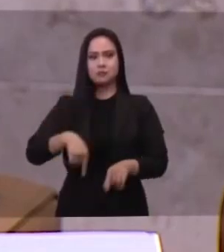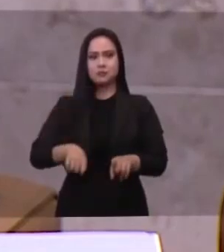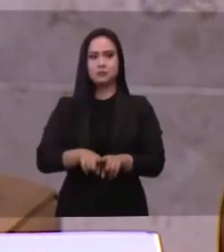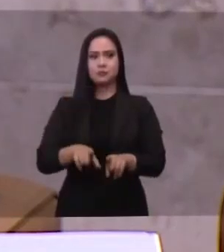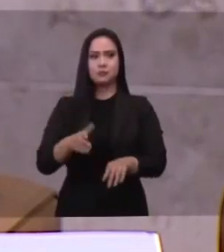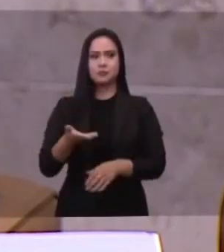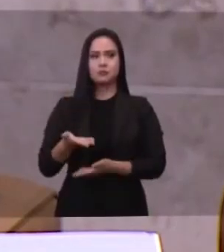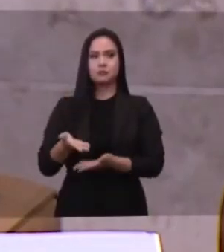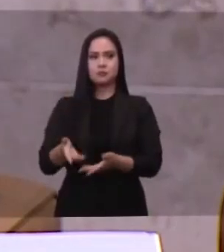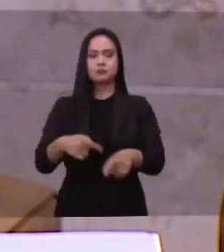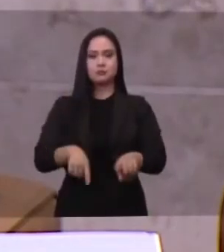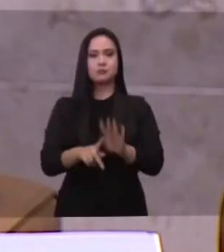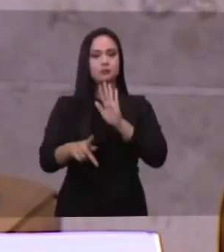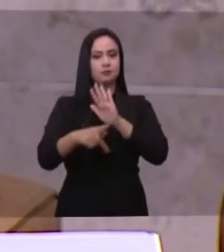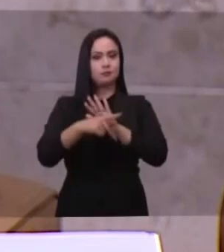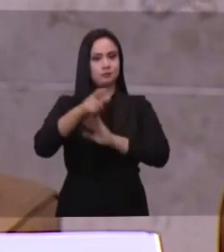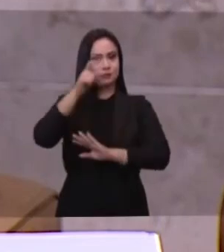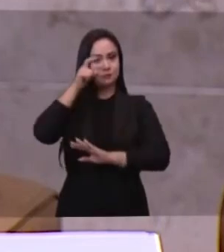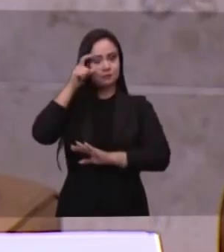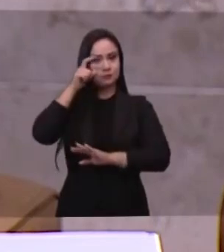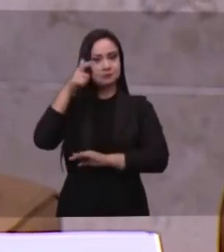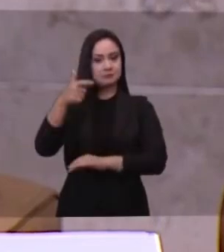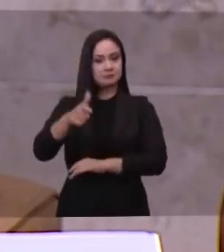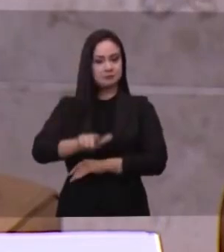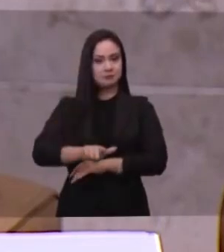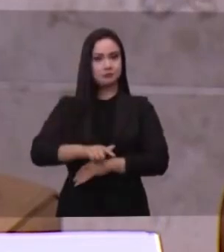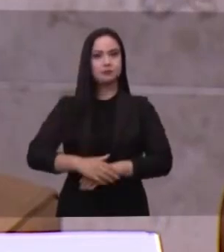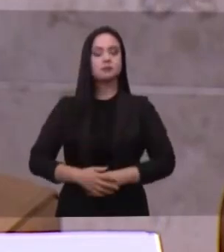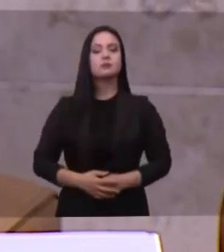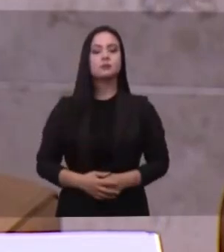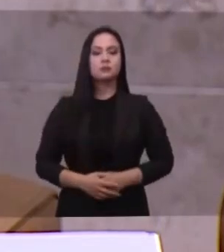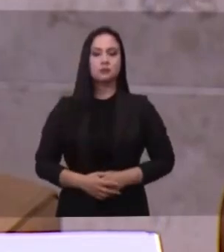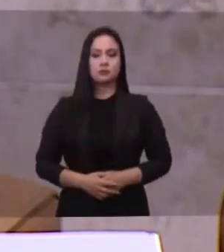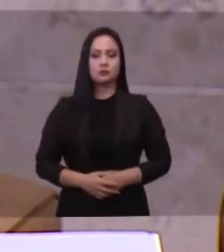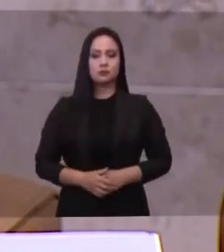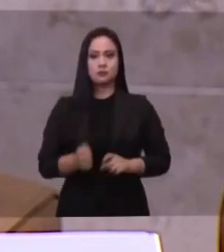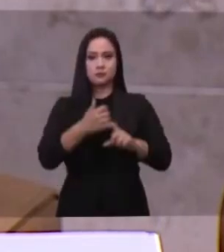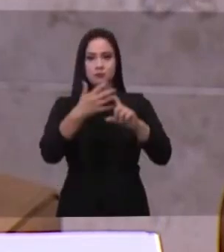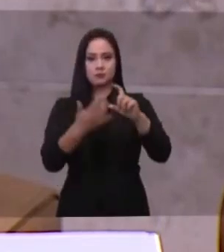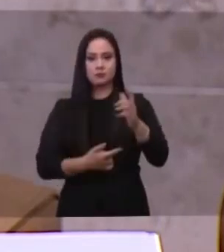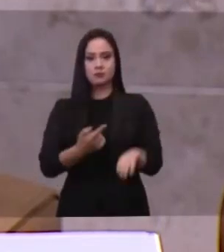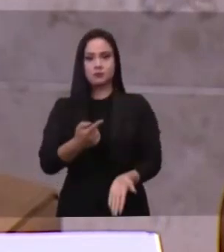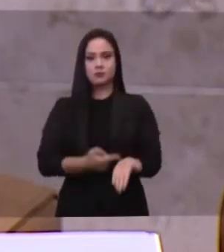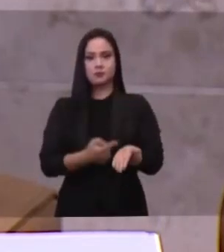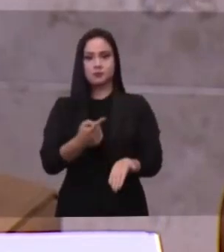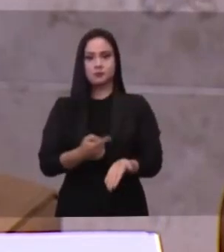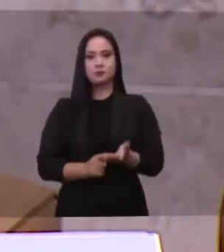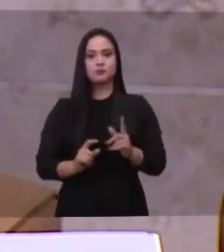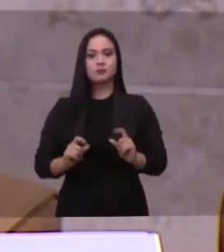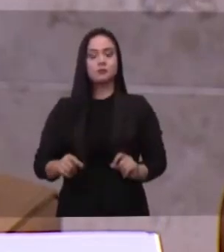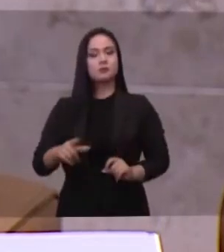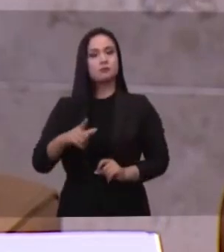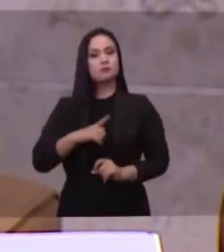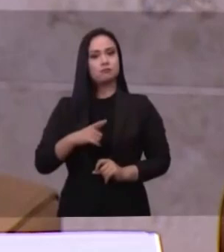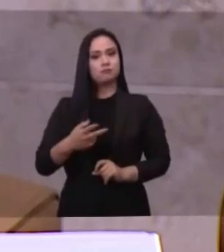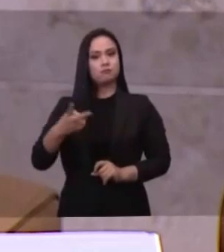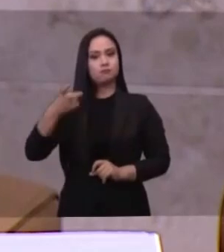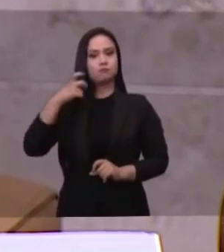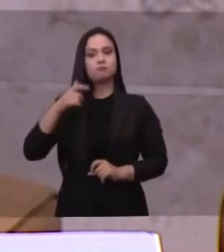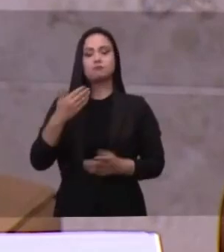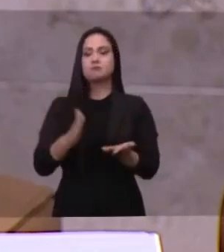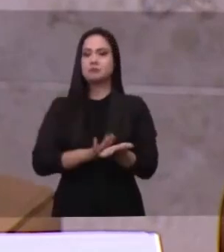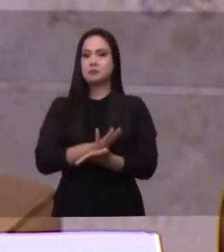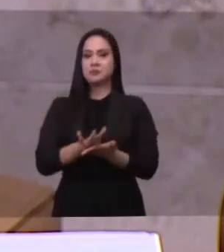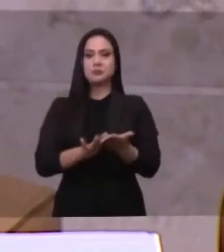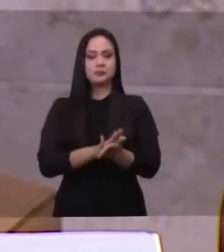fiduciário em seu próprio interesse, repito. Na cláusula compromissória arbitral, evidentemente, nenhuma das partes